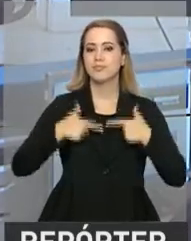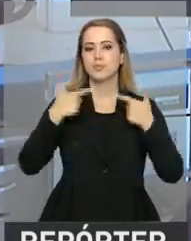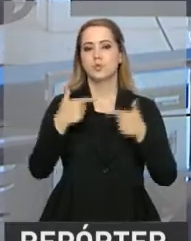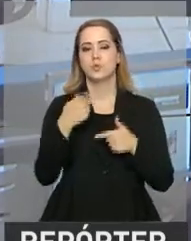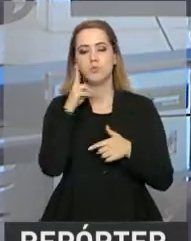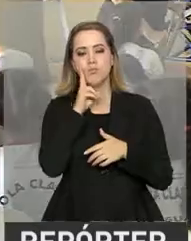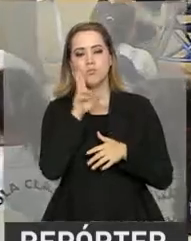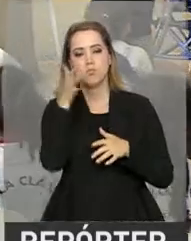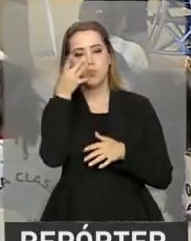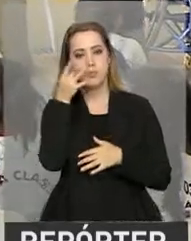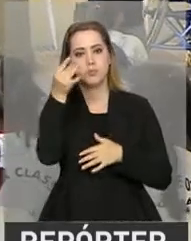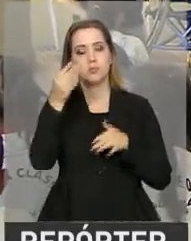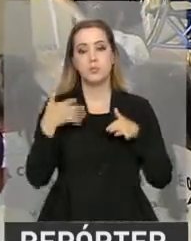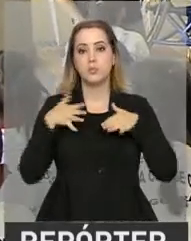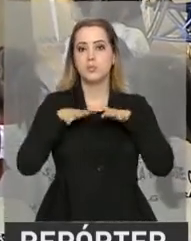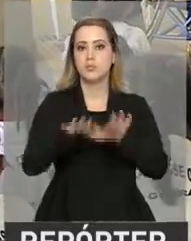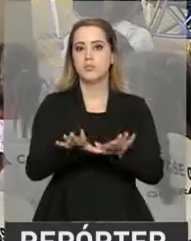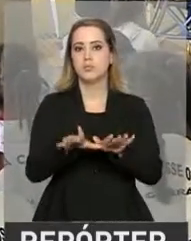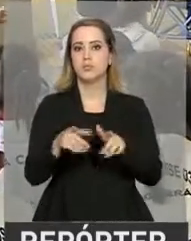desafios.